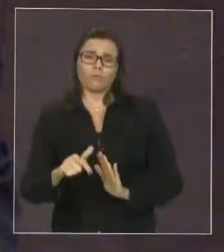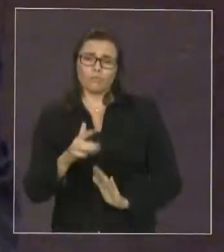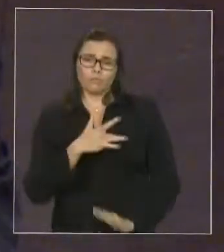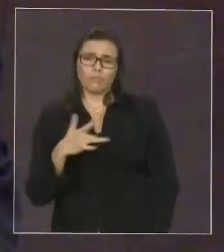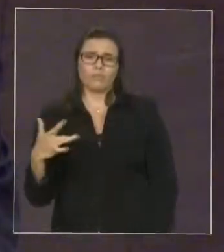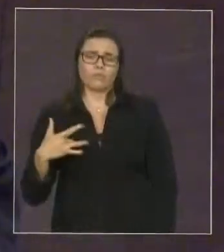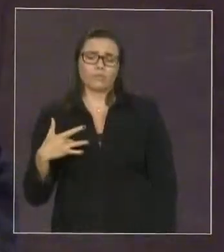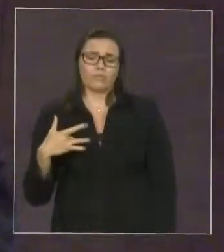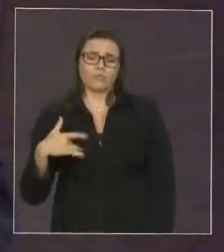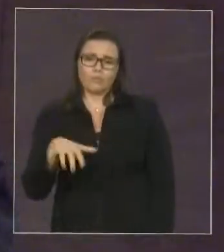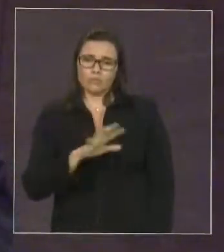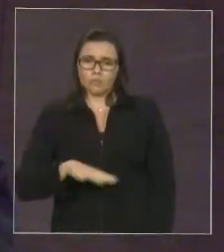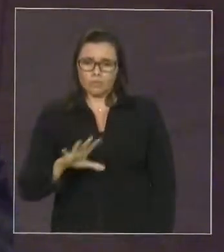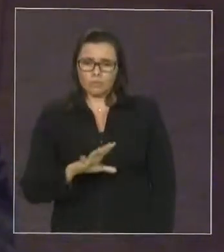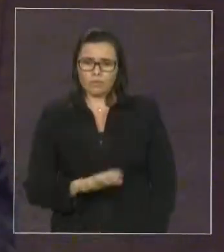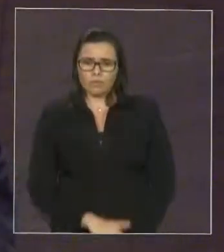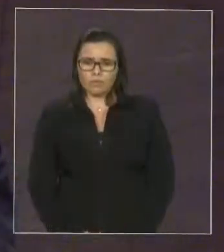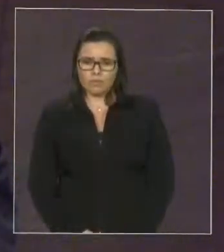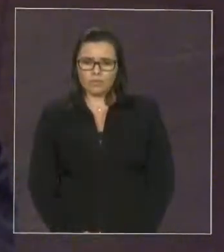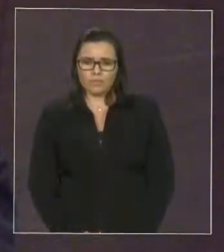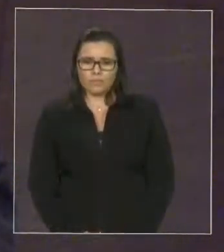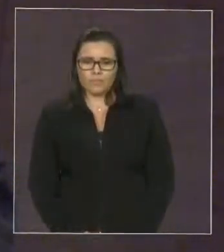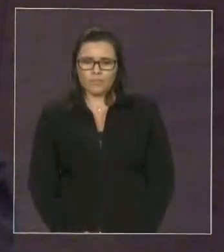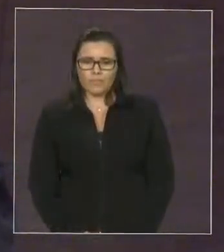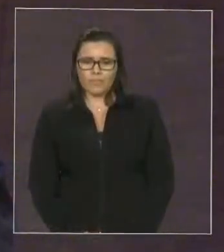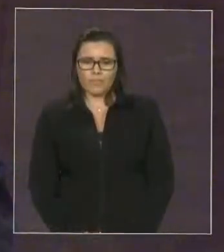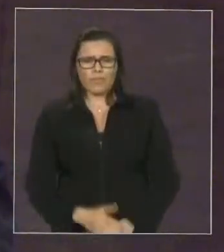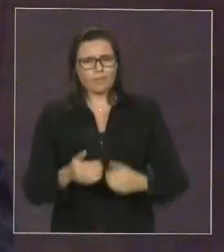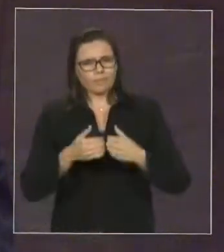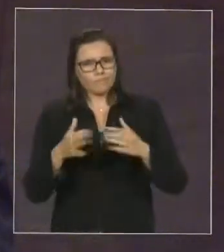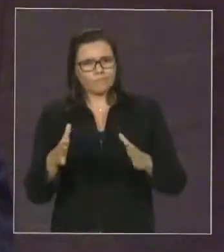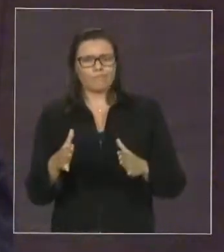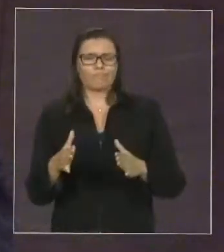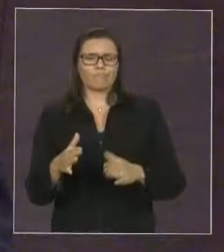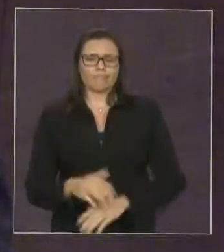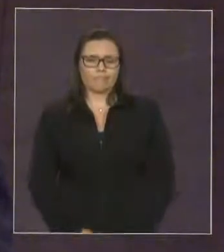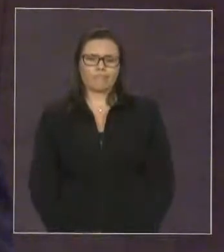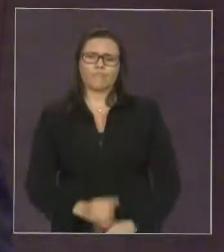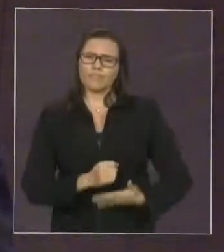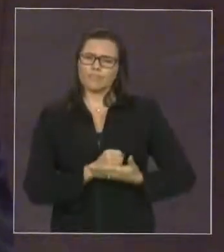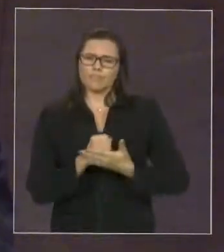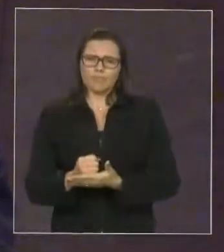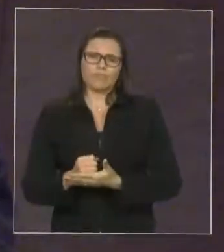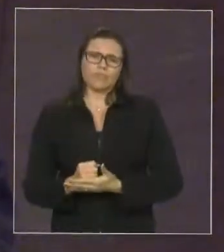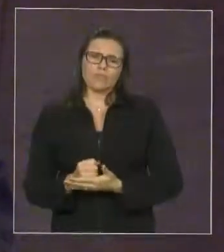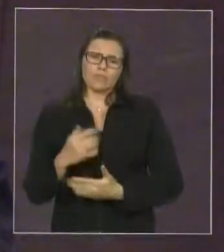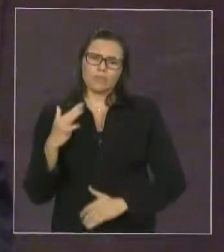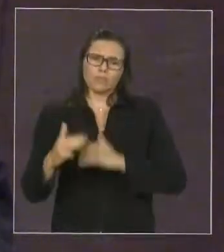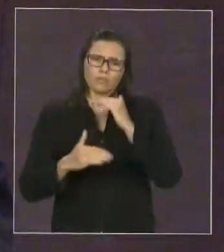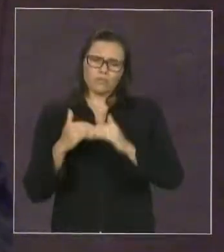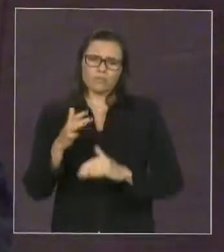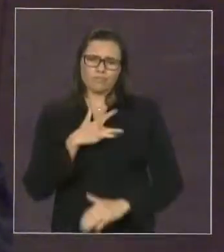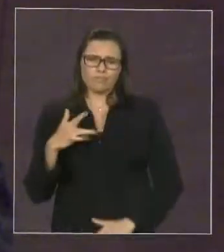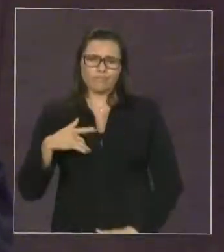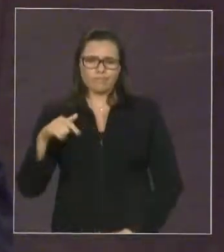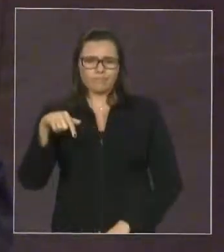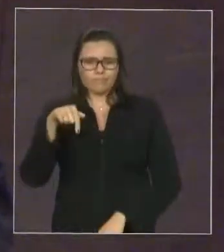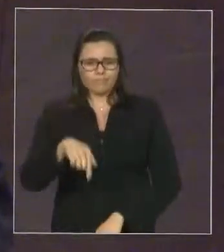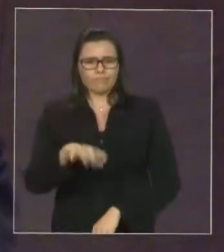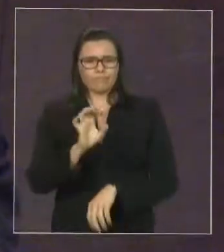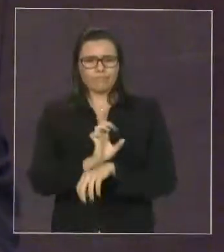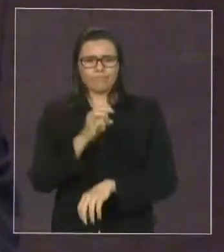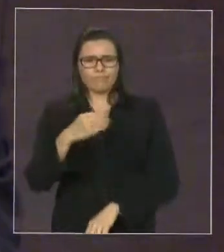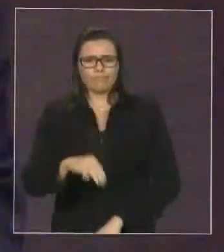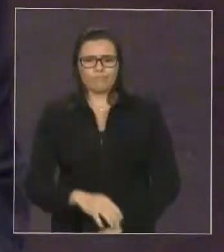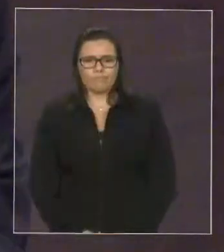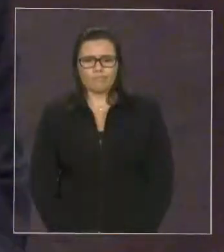vai trazer benefício em todo o Maranhão. Portanto, eles não aceitam, deputado, que